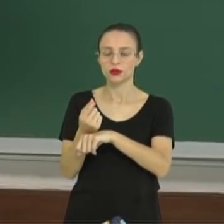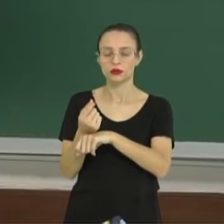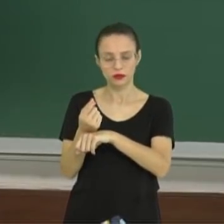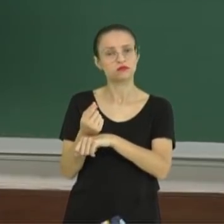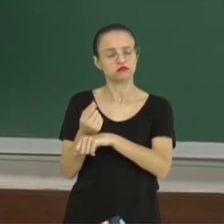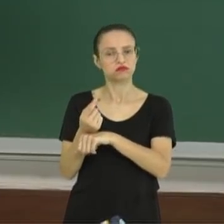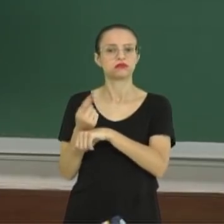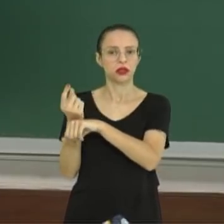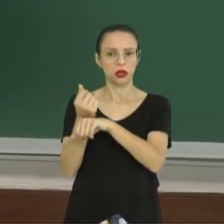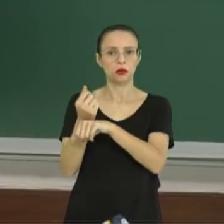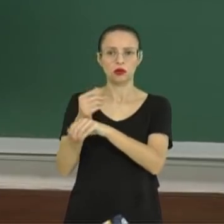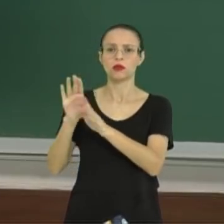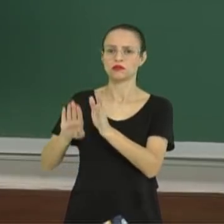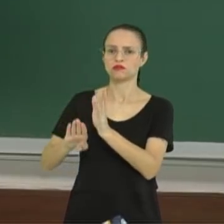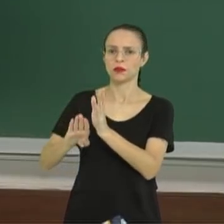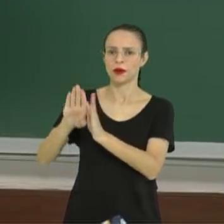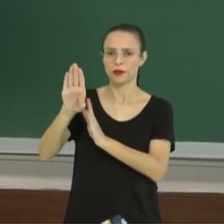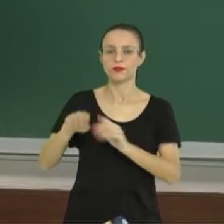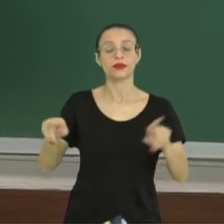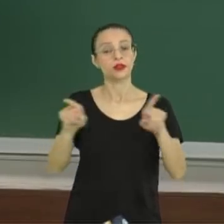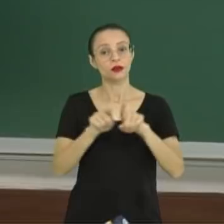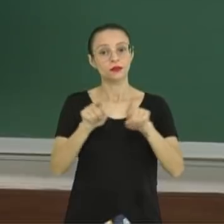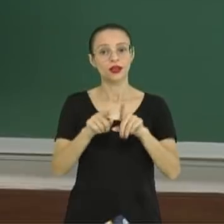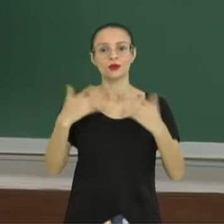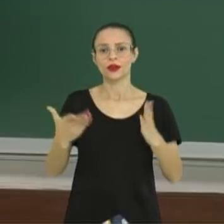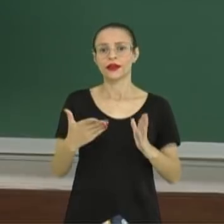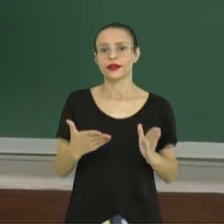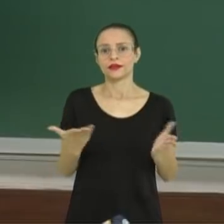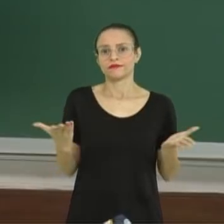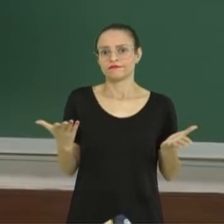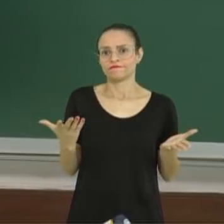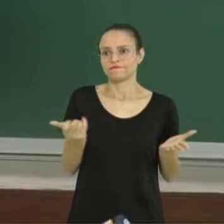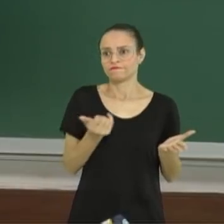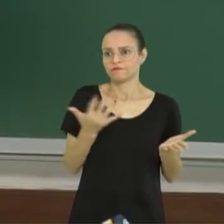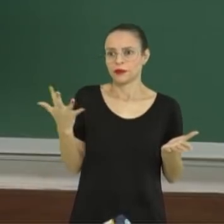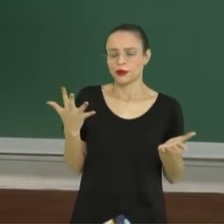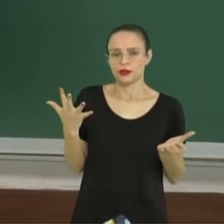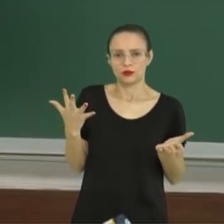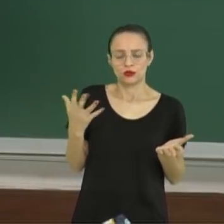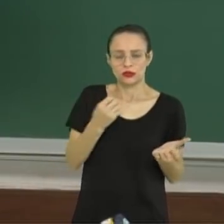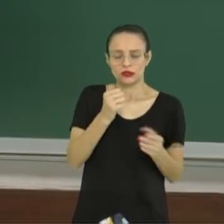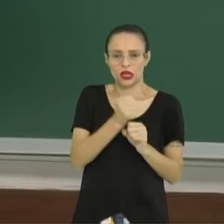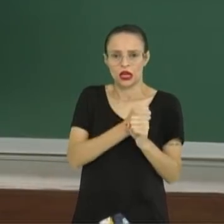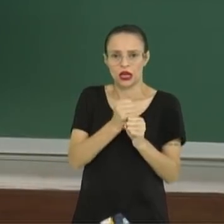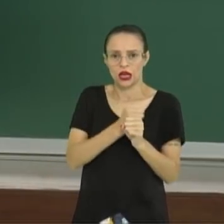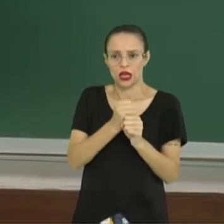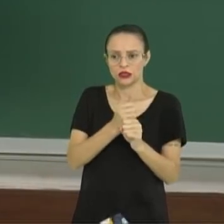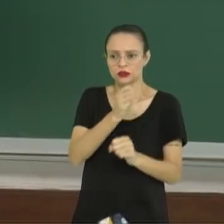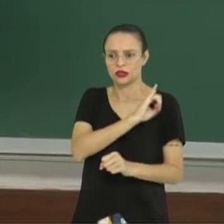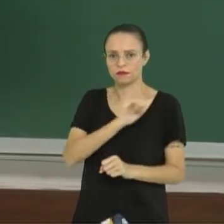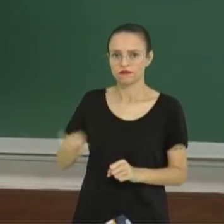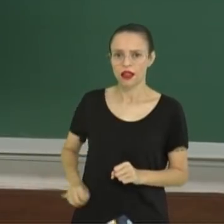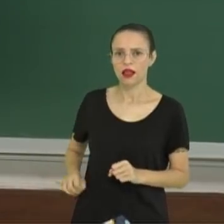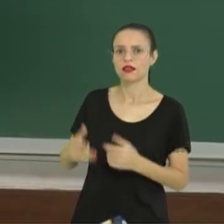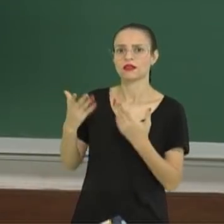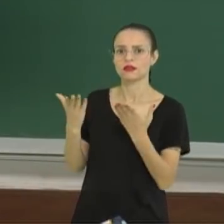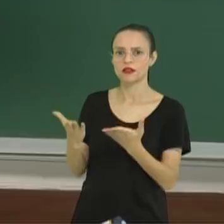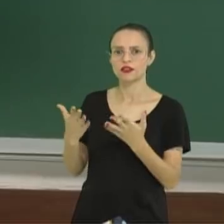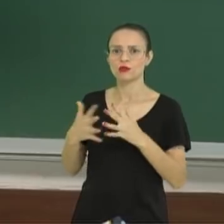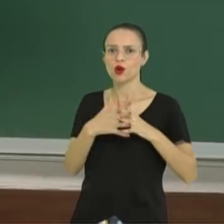mas o econômico está acontecendo. E é claro que depois de séculos de dominação, de imperialismo, os conflitos internos,